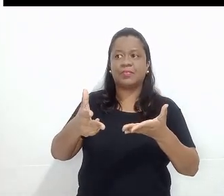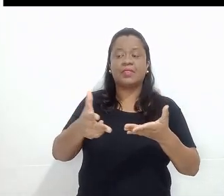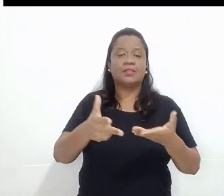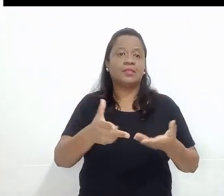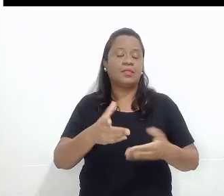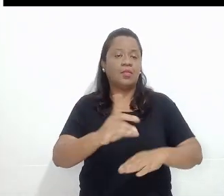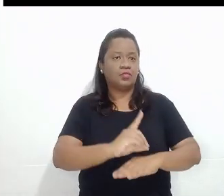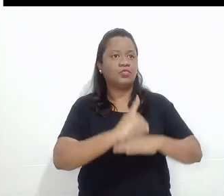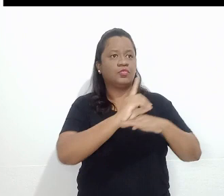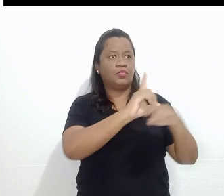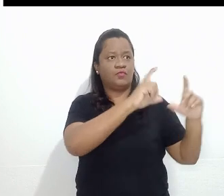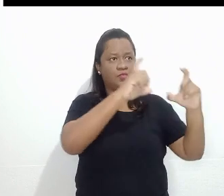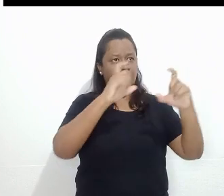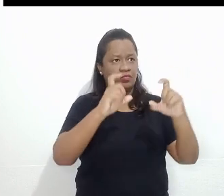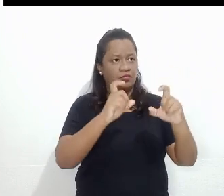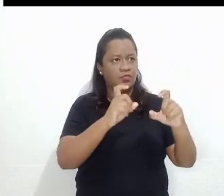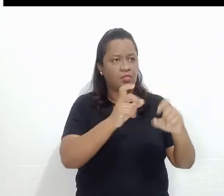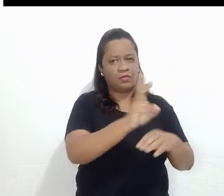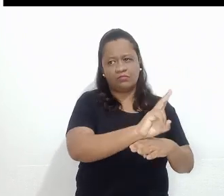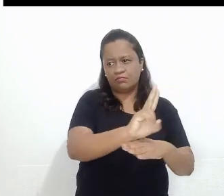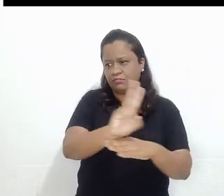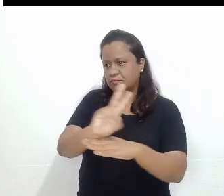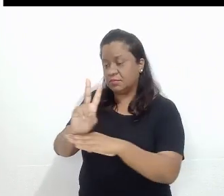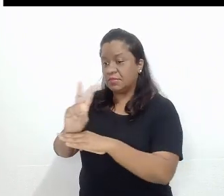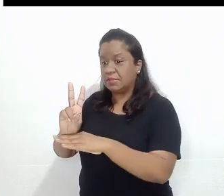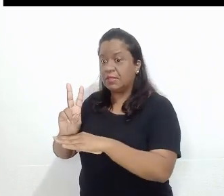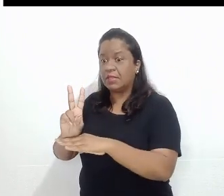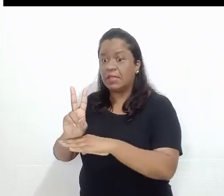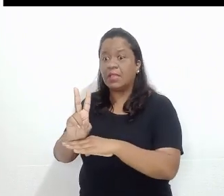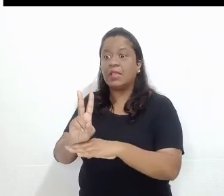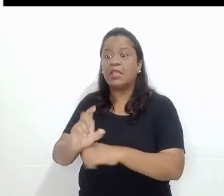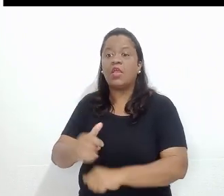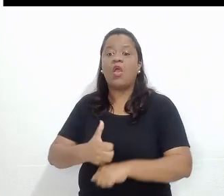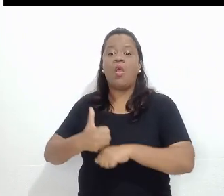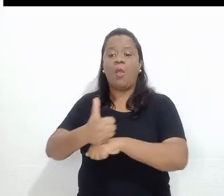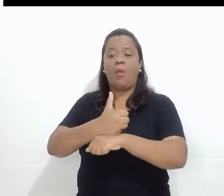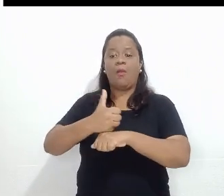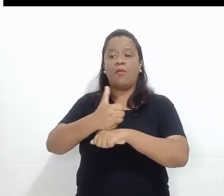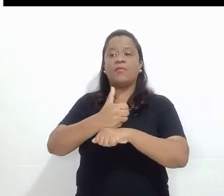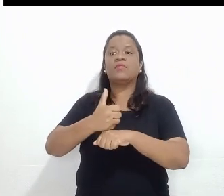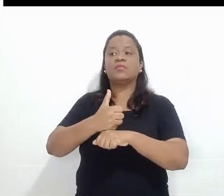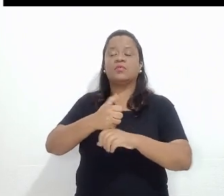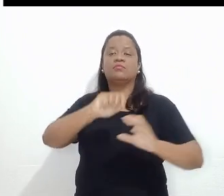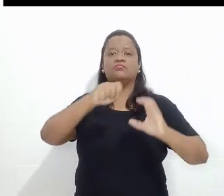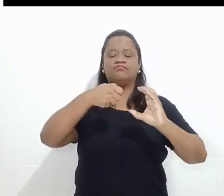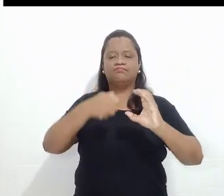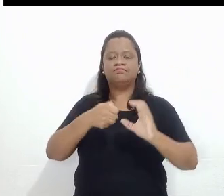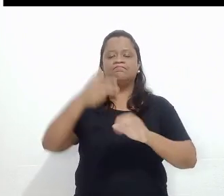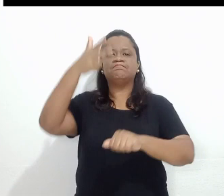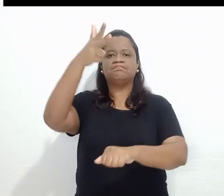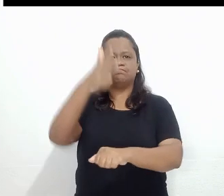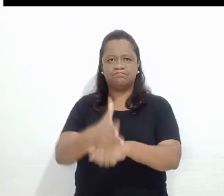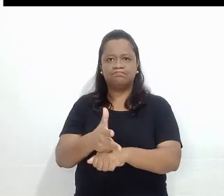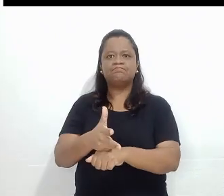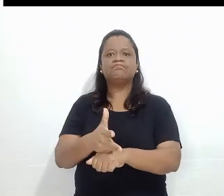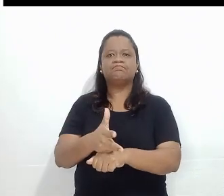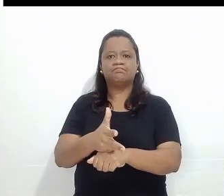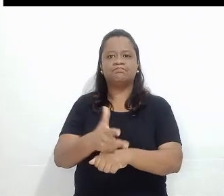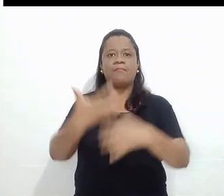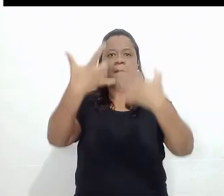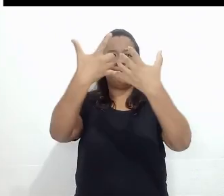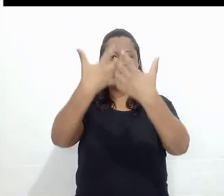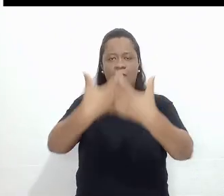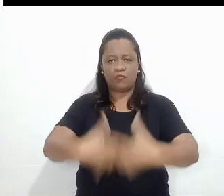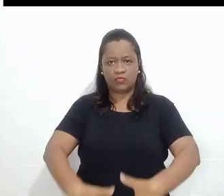supervisionando toda a equipe, o operador de câmera chega para botar a câmera para funcionar, mas antes dessa